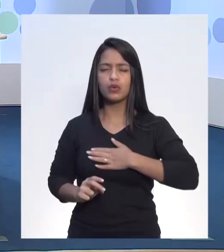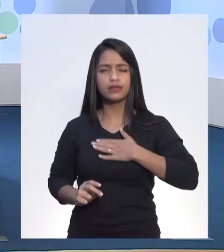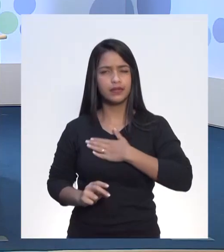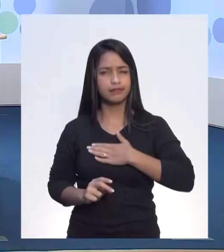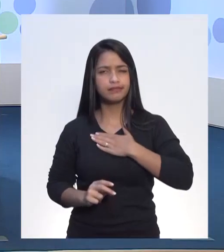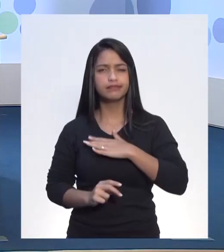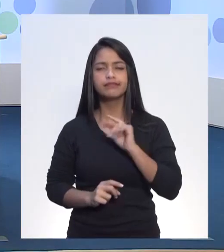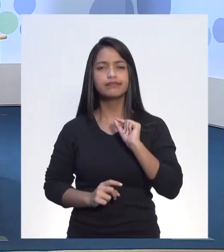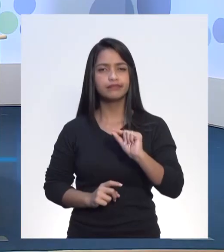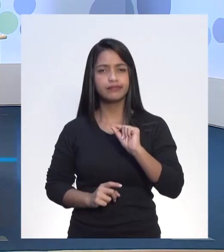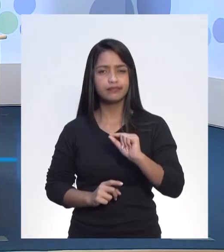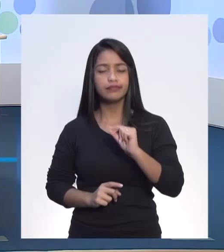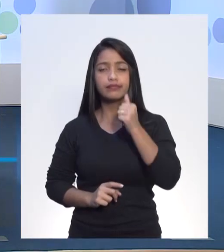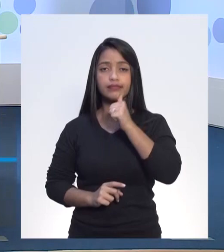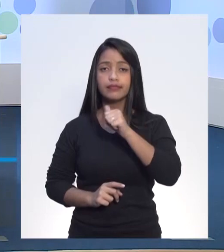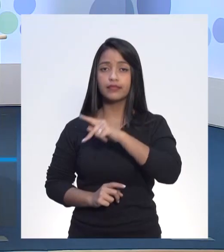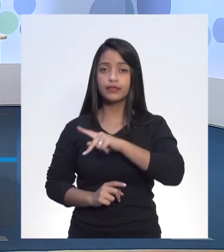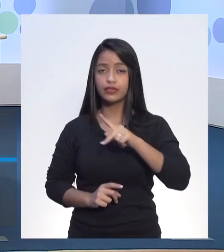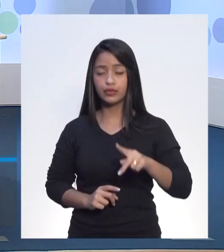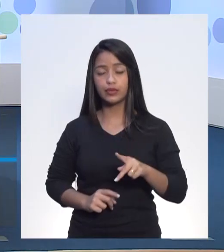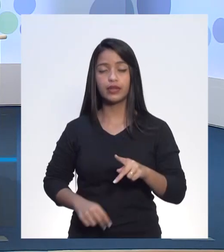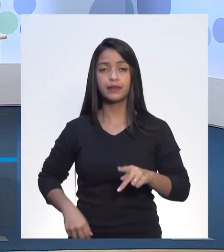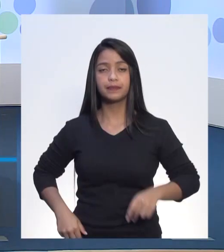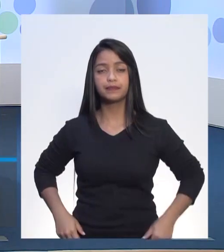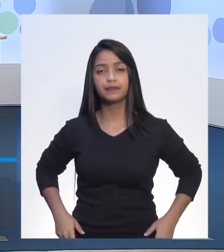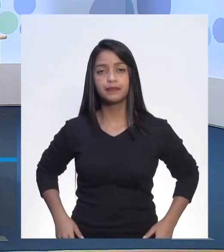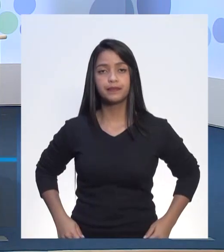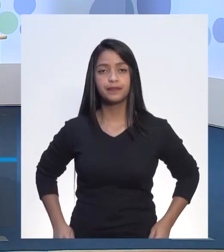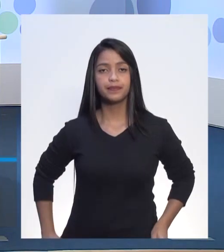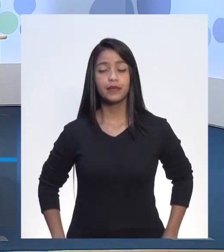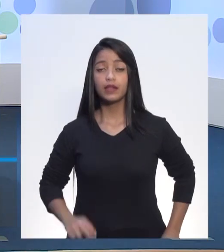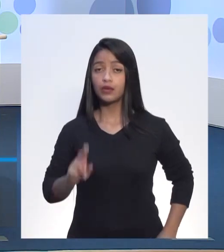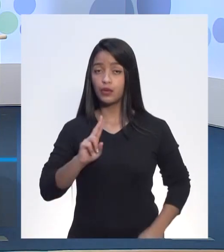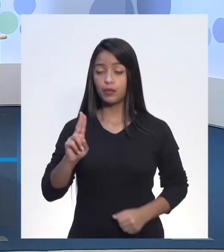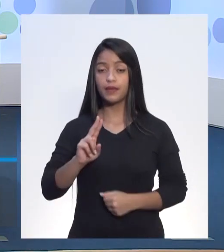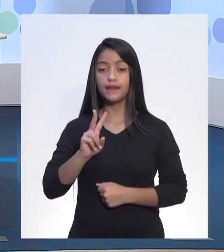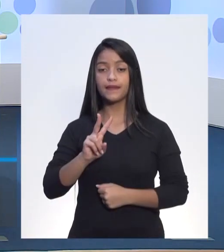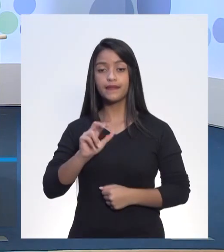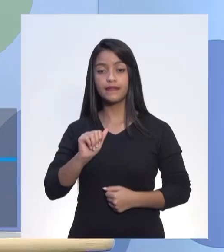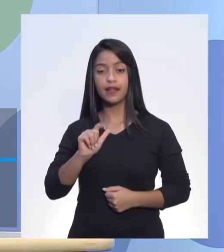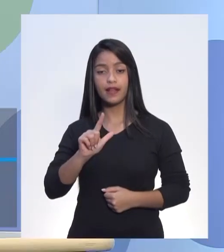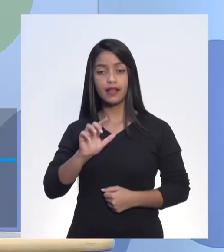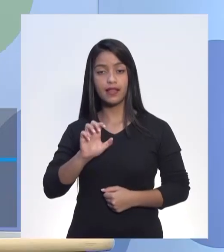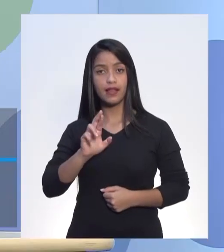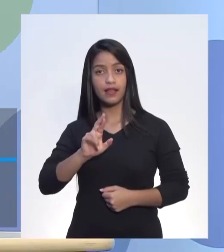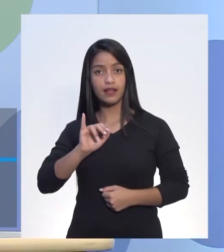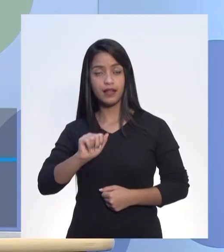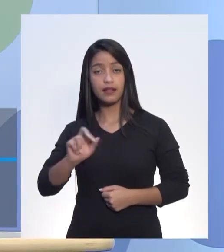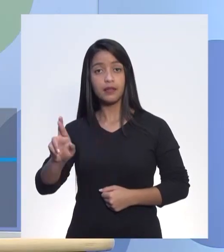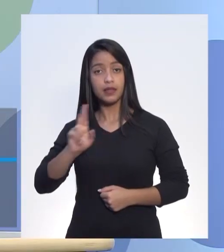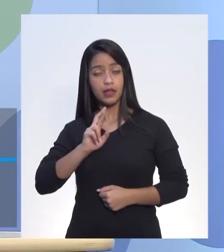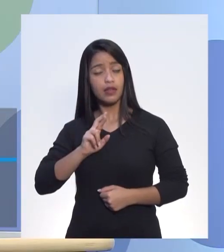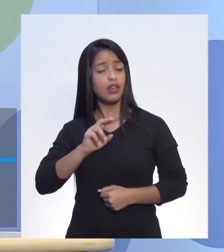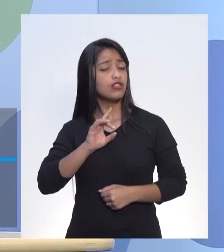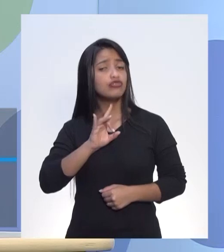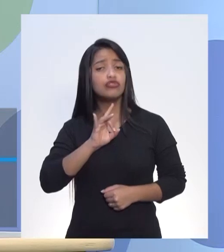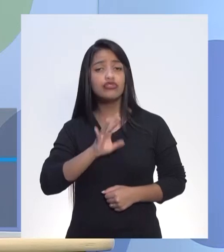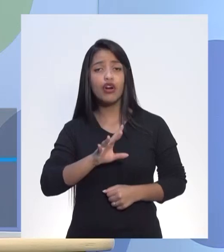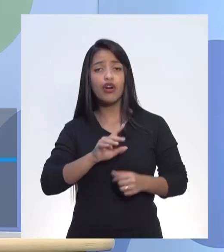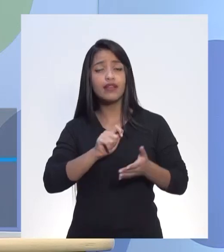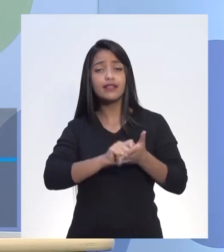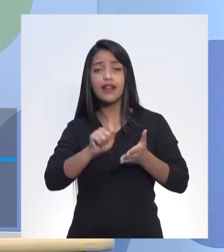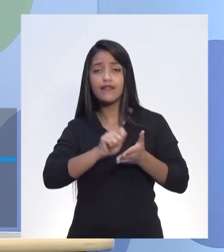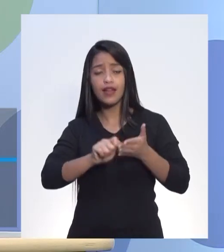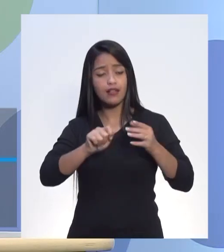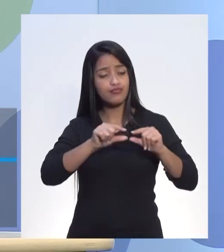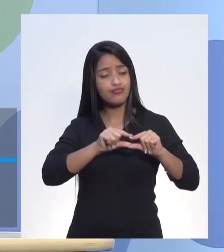que colocou, foi a professora Valéria. Ela colocou assim, ó, só escrever a expressão algébrica, passando